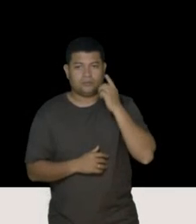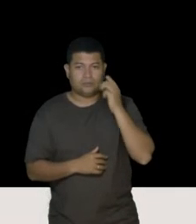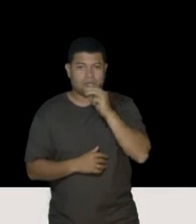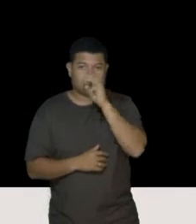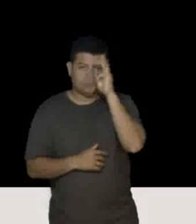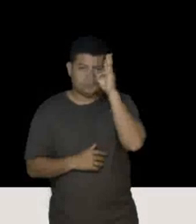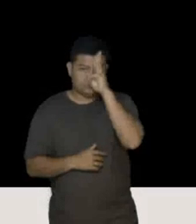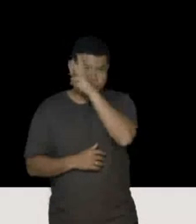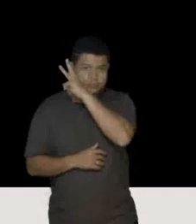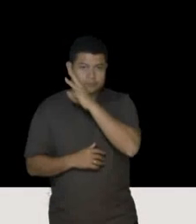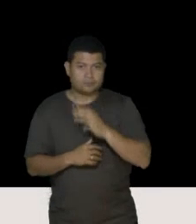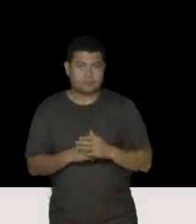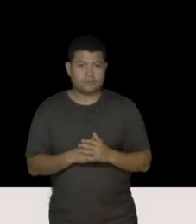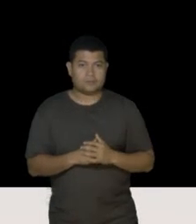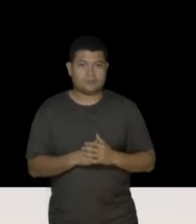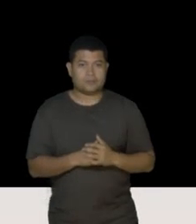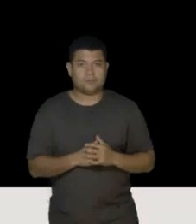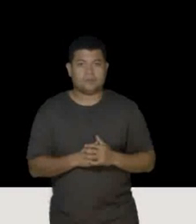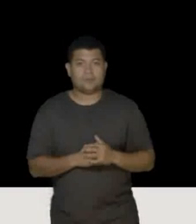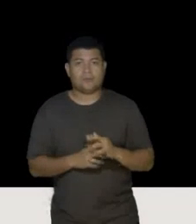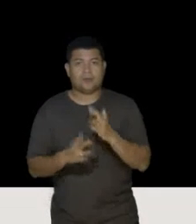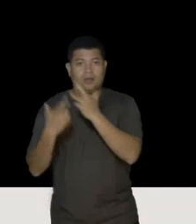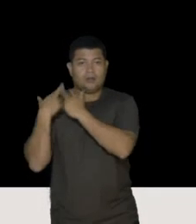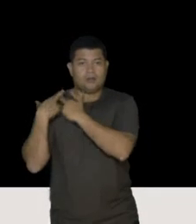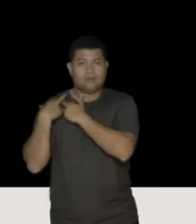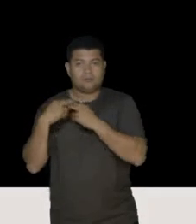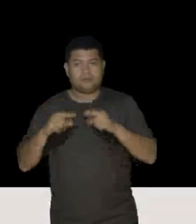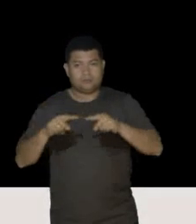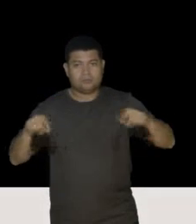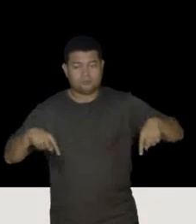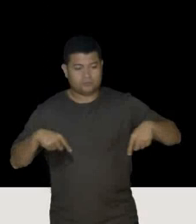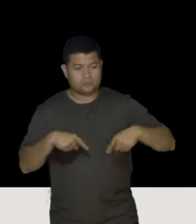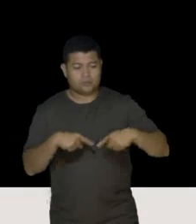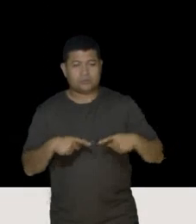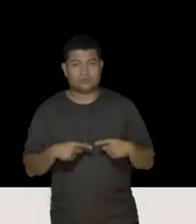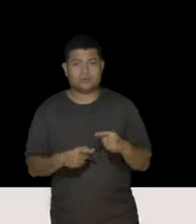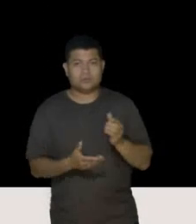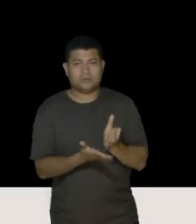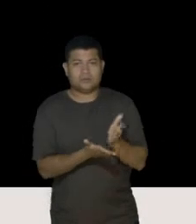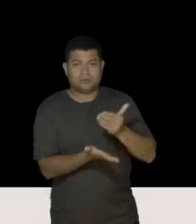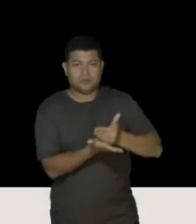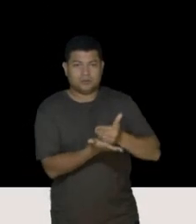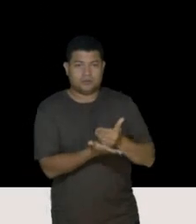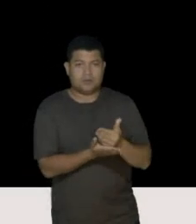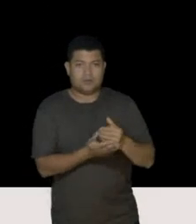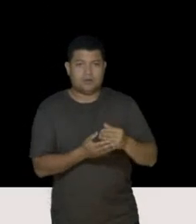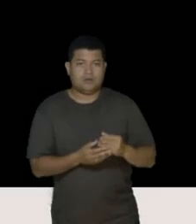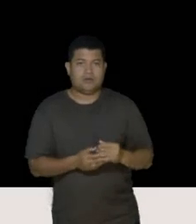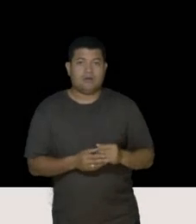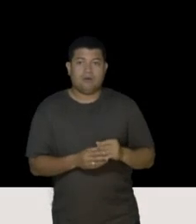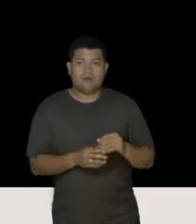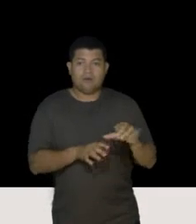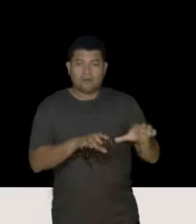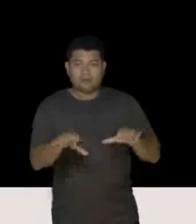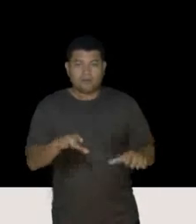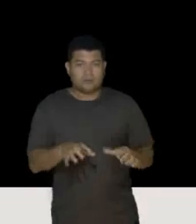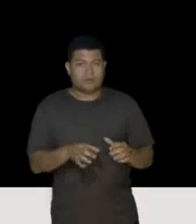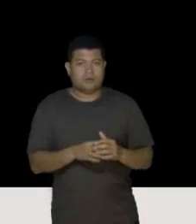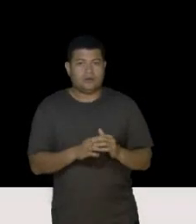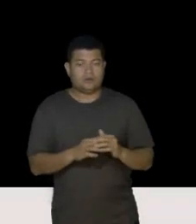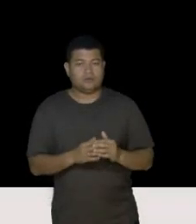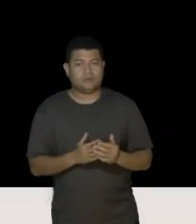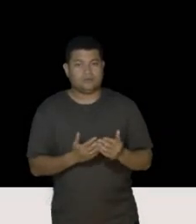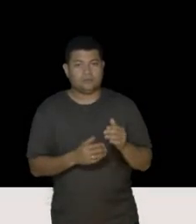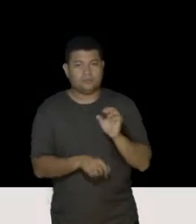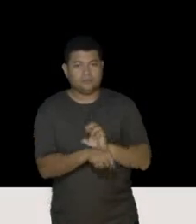dispõe sobre a responsabilidade territorial urbana, o parcelamento do solo e as modalidades para fins urbanos e rurais do Estado de